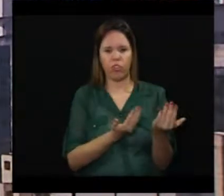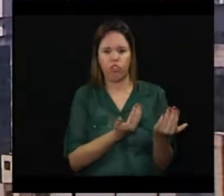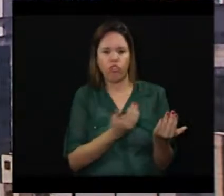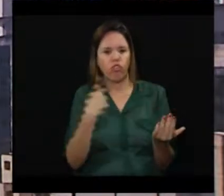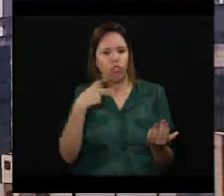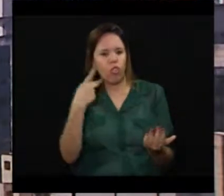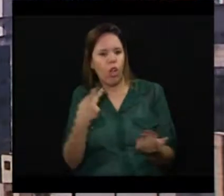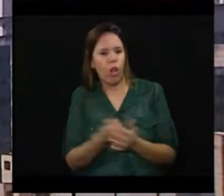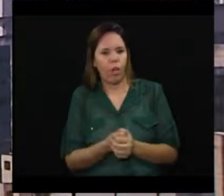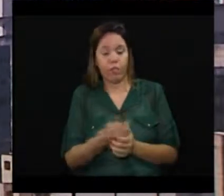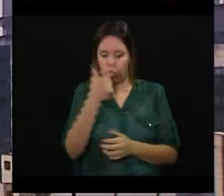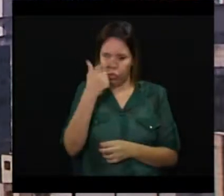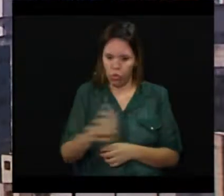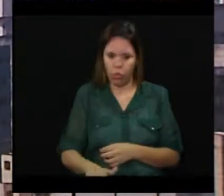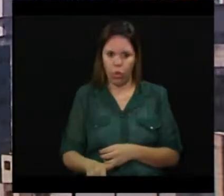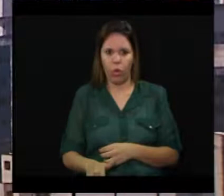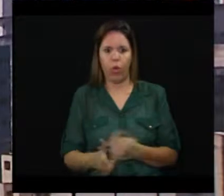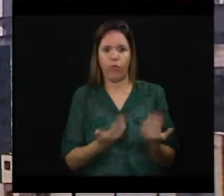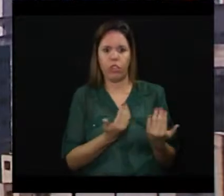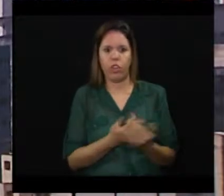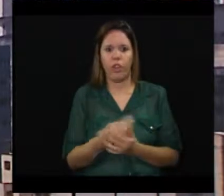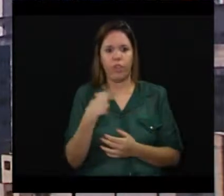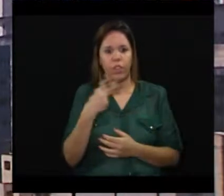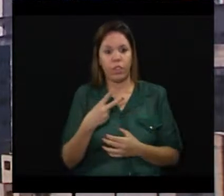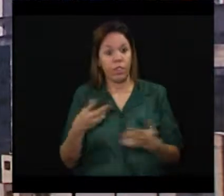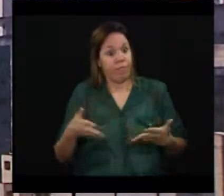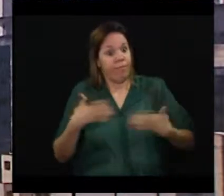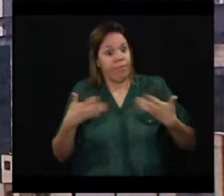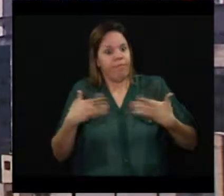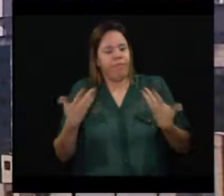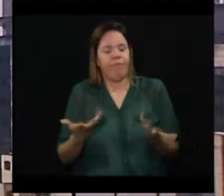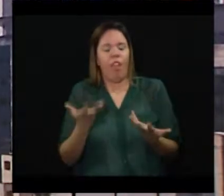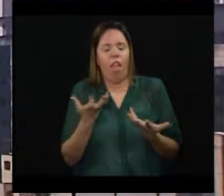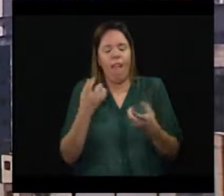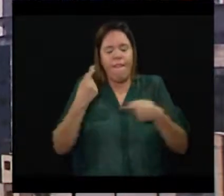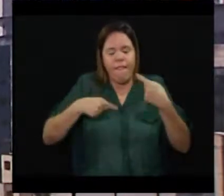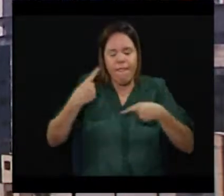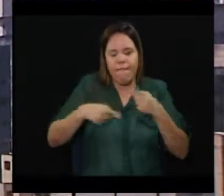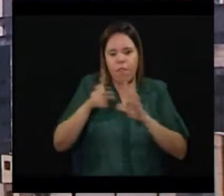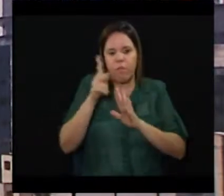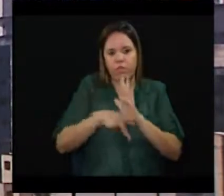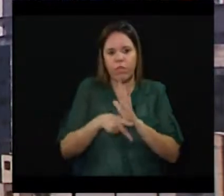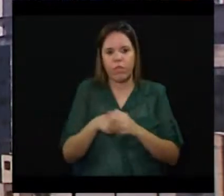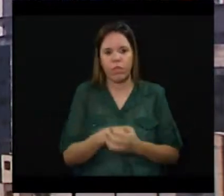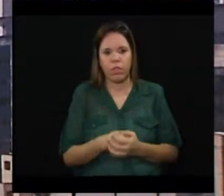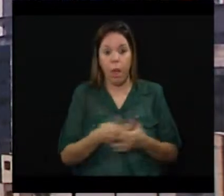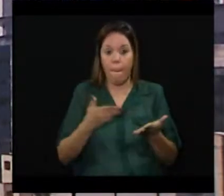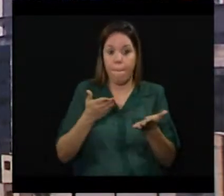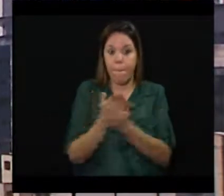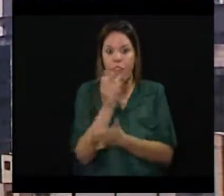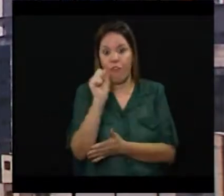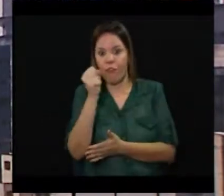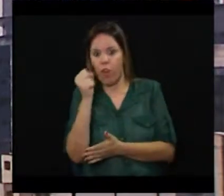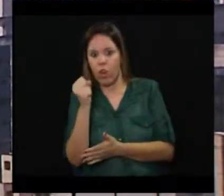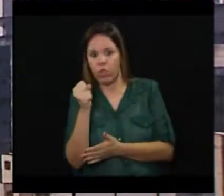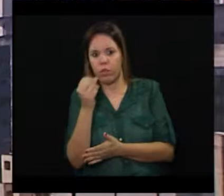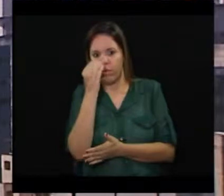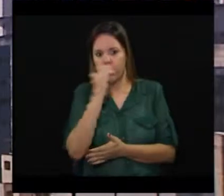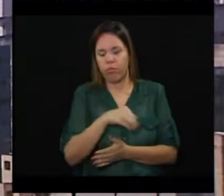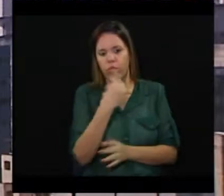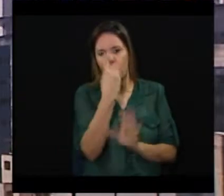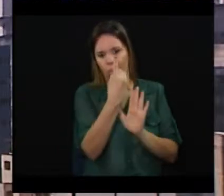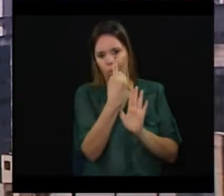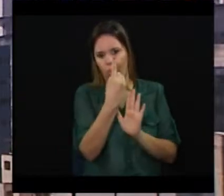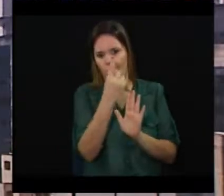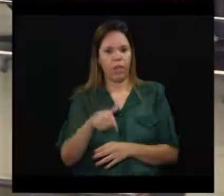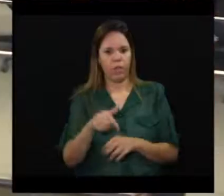Mais uma vez os jovens vereadores estavam empolgados para discutir os projetos. Aprovaram 8 e rejeitaram 1.